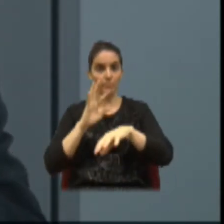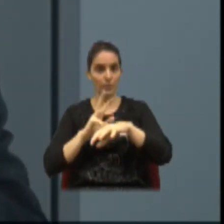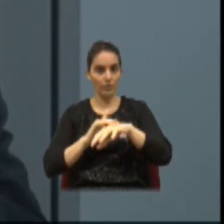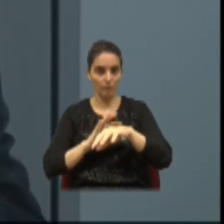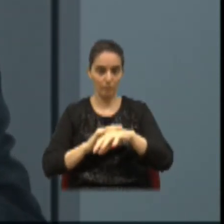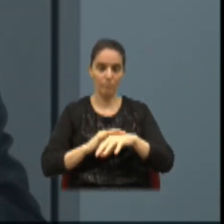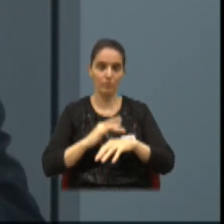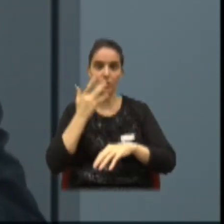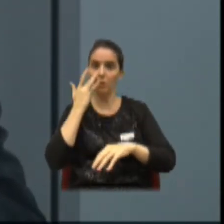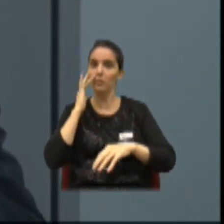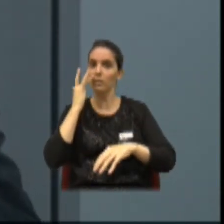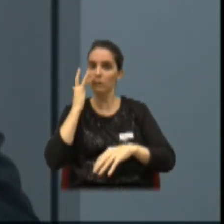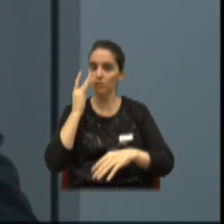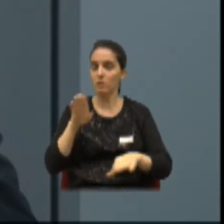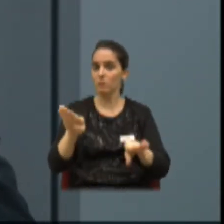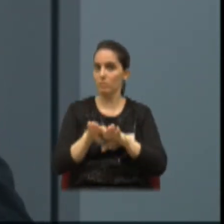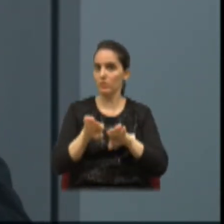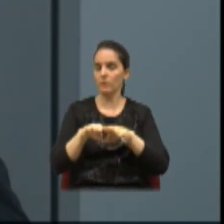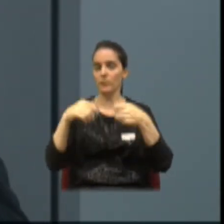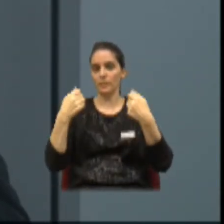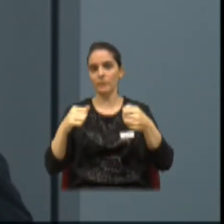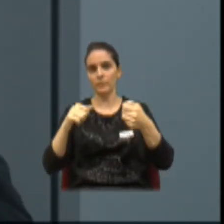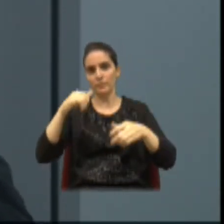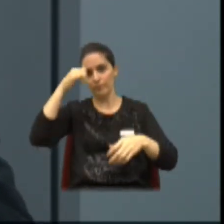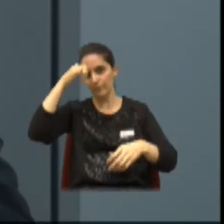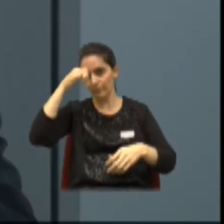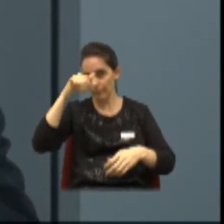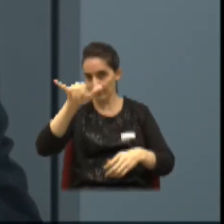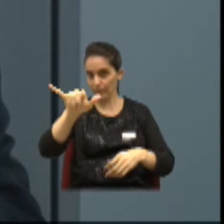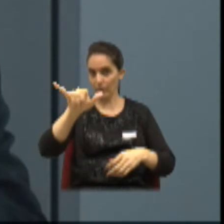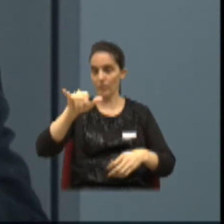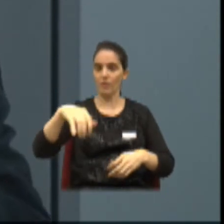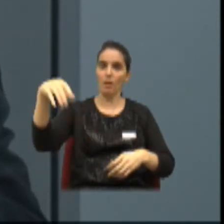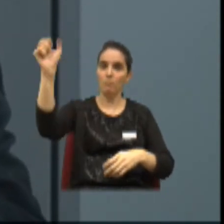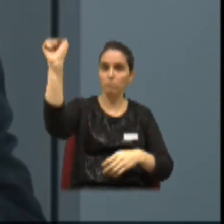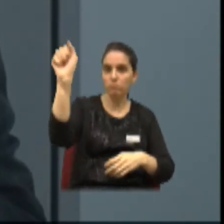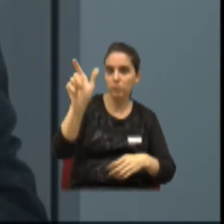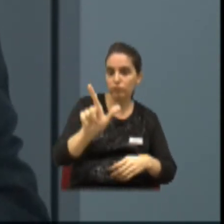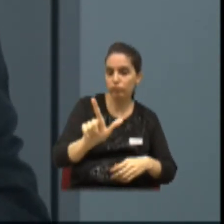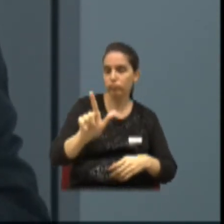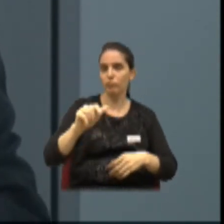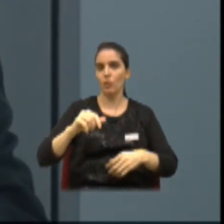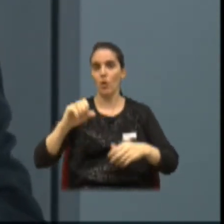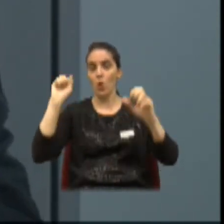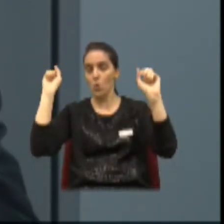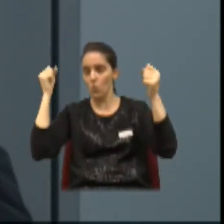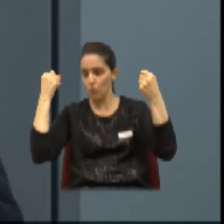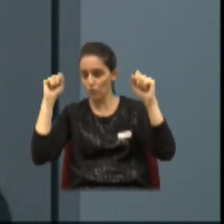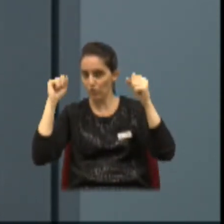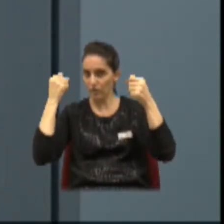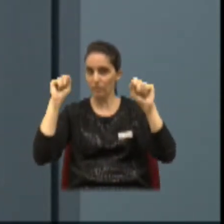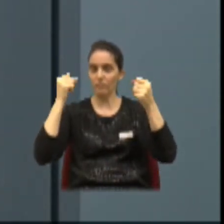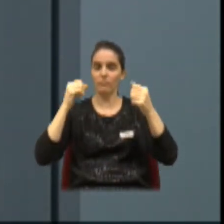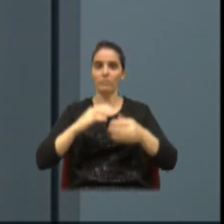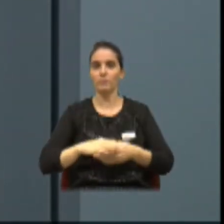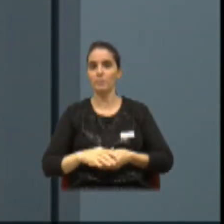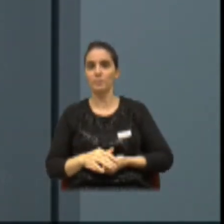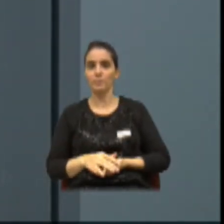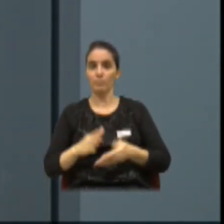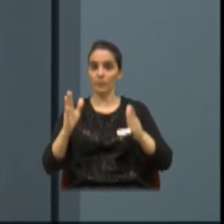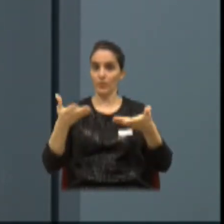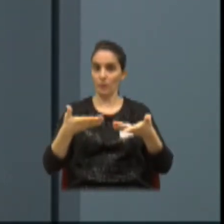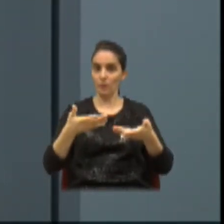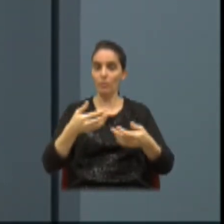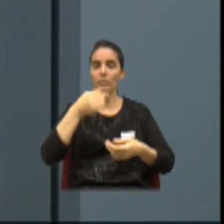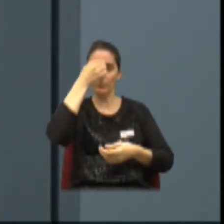sempre bem coloca. Prevenção, banho de sol, atividade física. Hoje, doutor Rafael, só